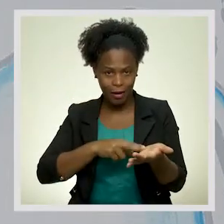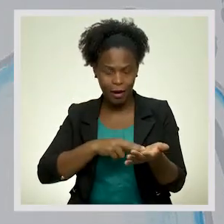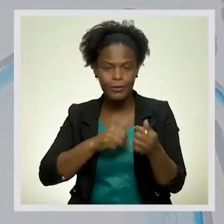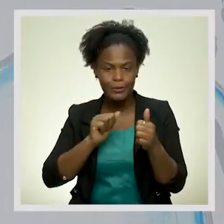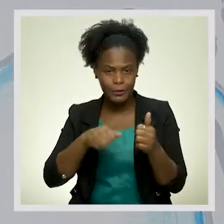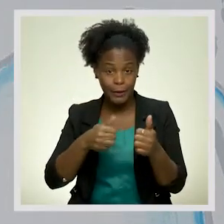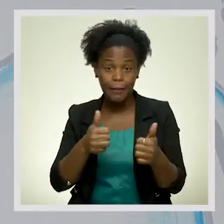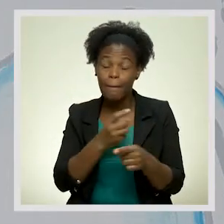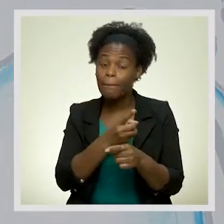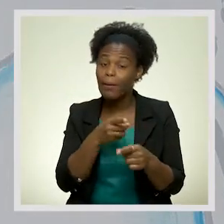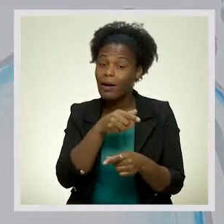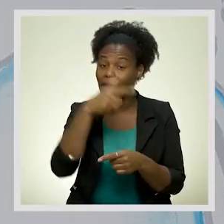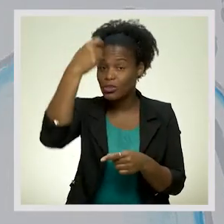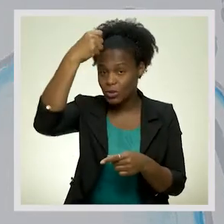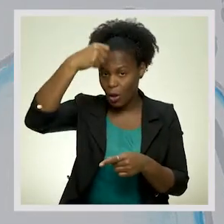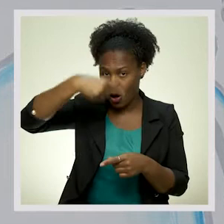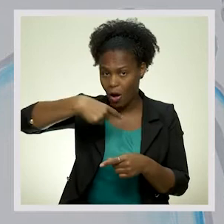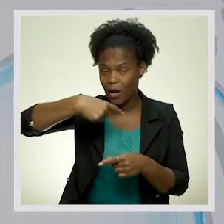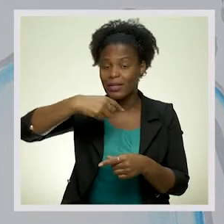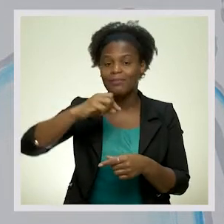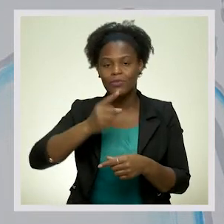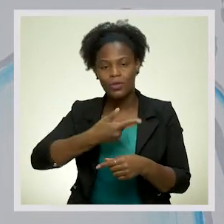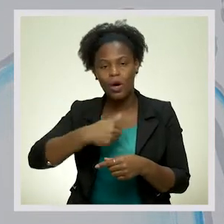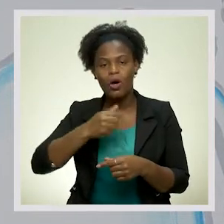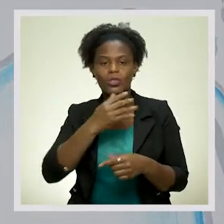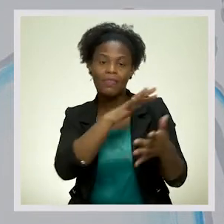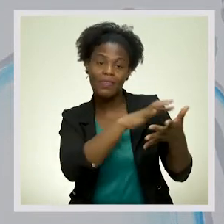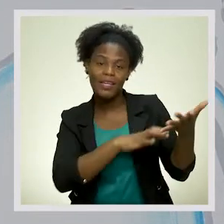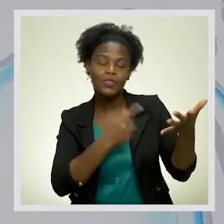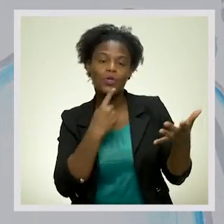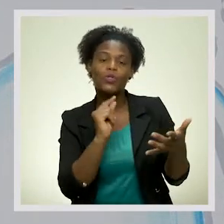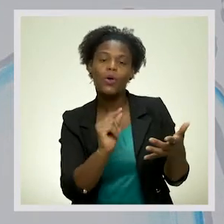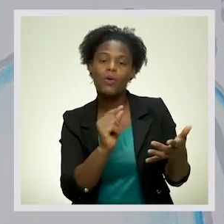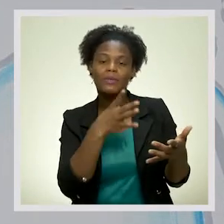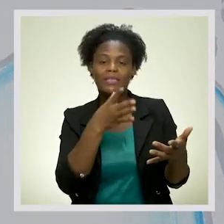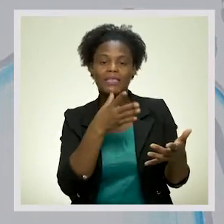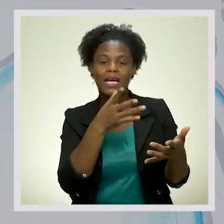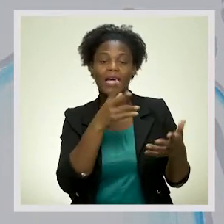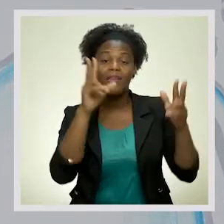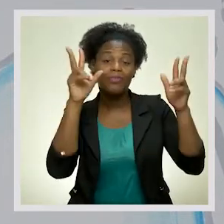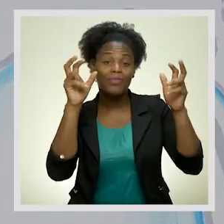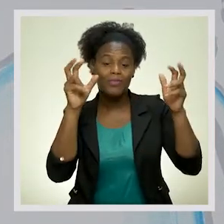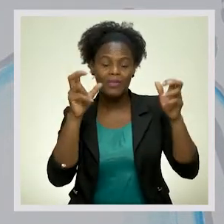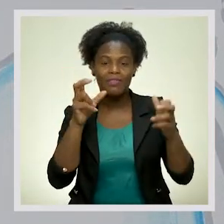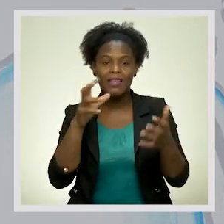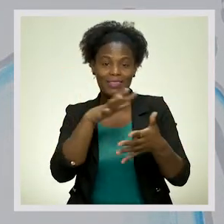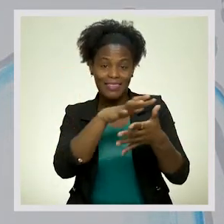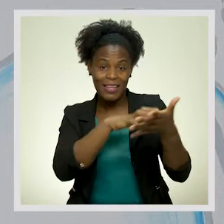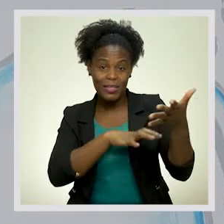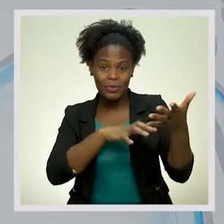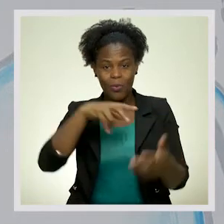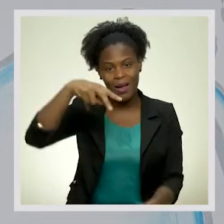uma história, damos a esse texto o nome de texto narrativo. O que é um texto